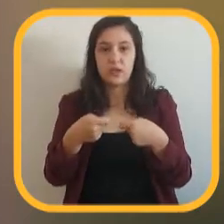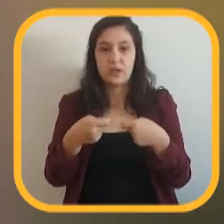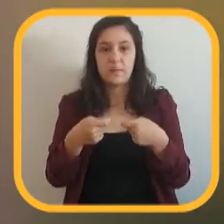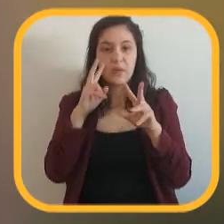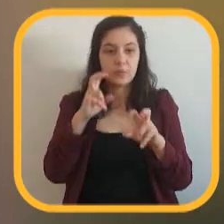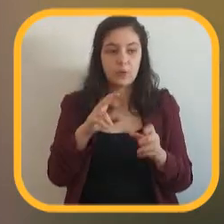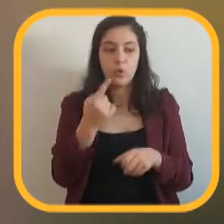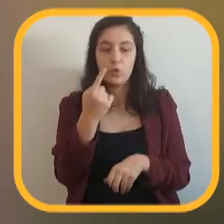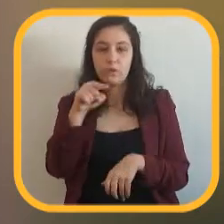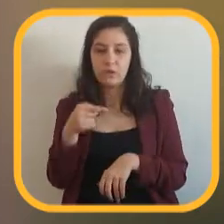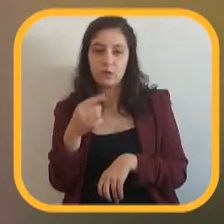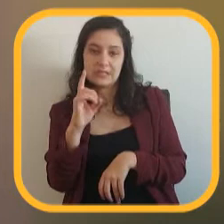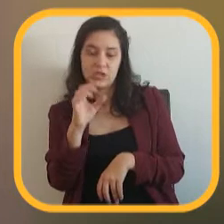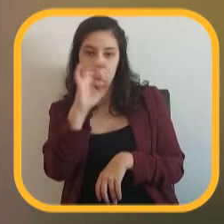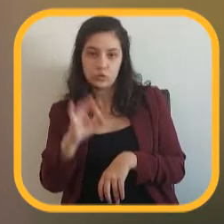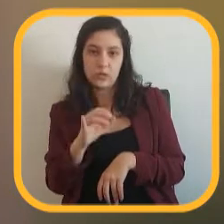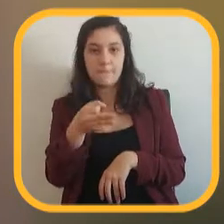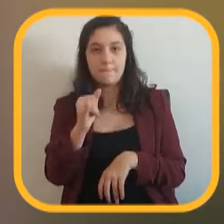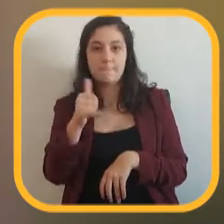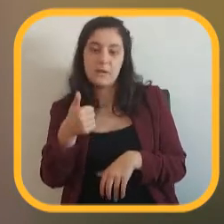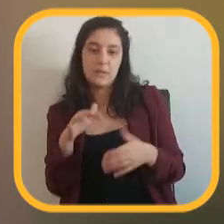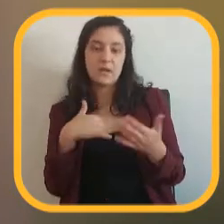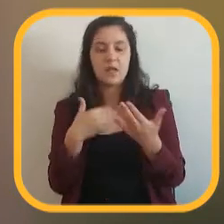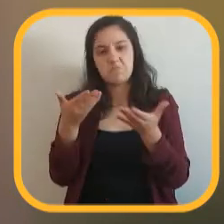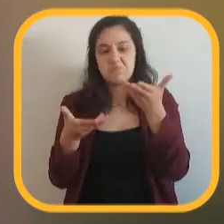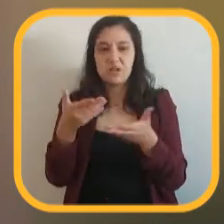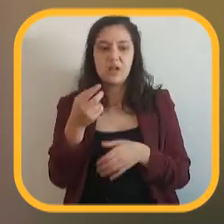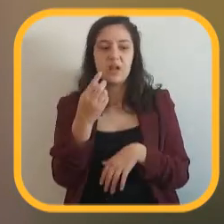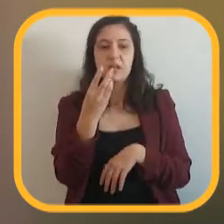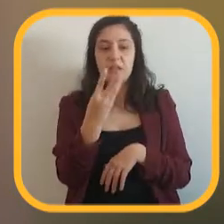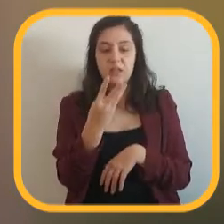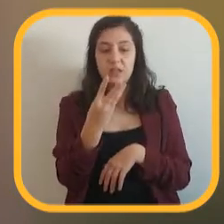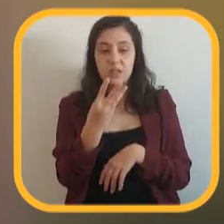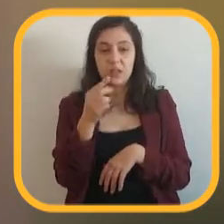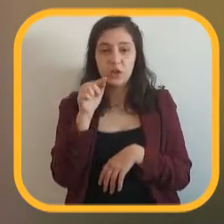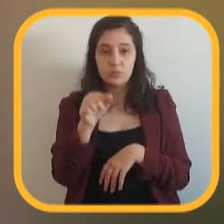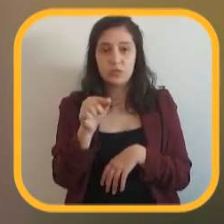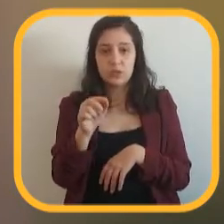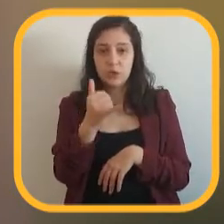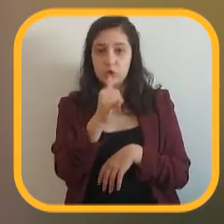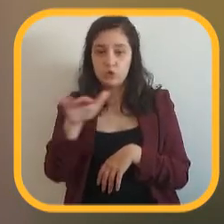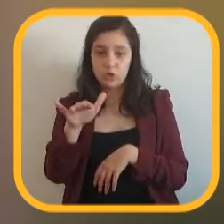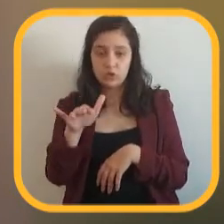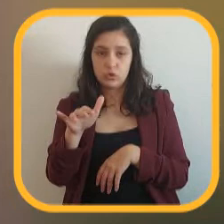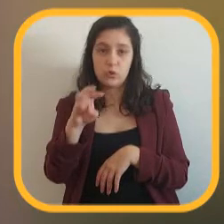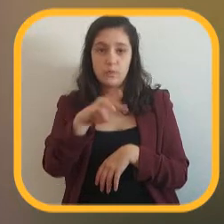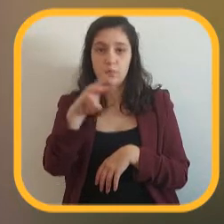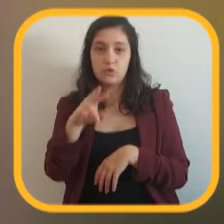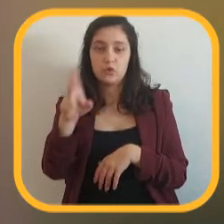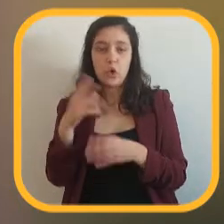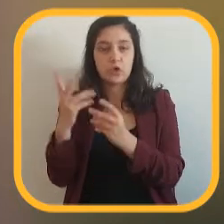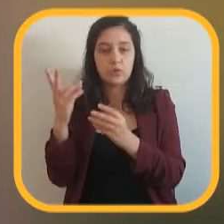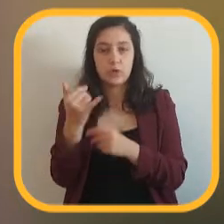representavam 1,6% do PIB, o equivalente a cerca de 3.200 milhões de euros. O Orçamento de Estado